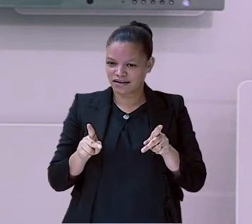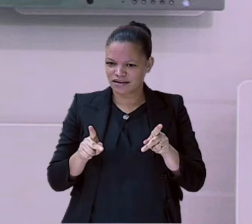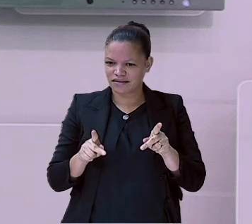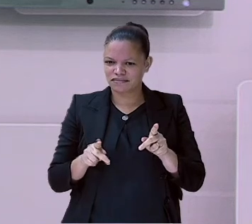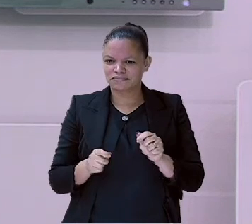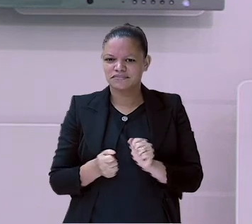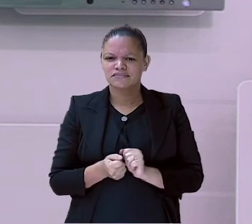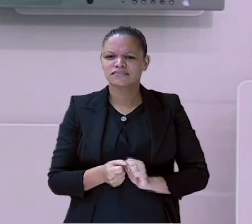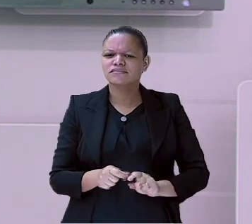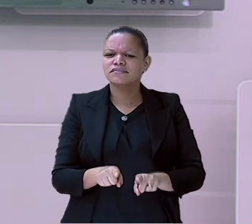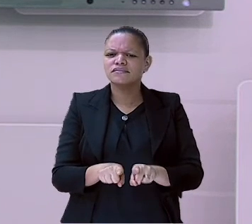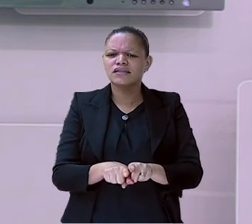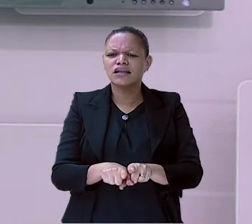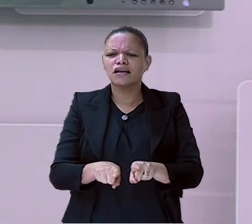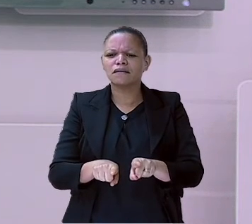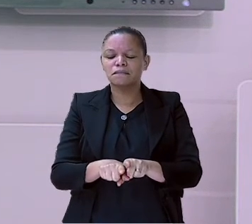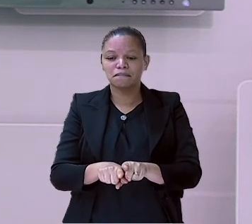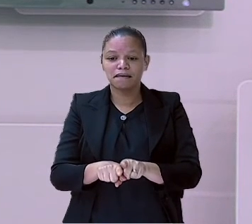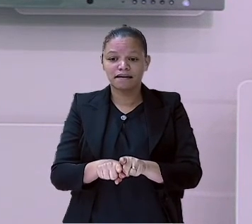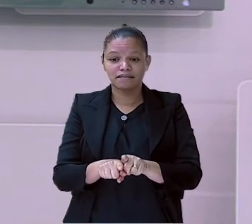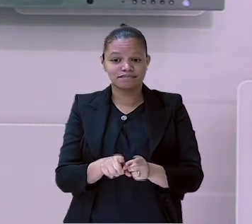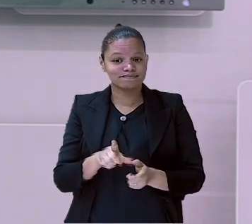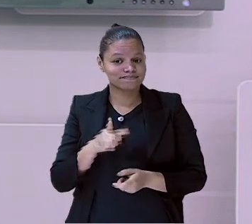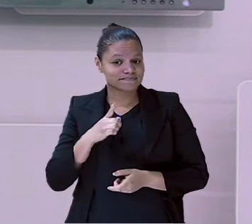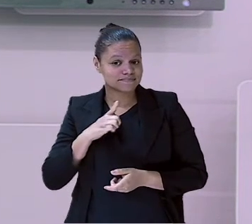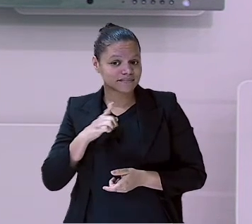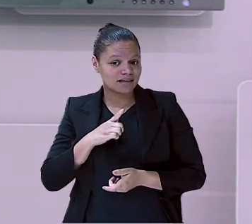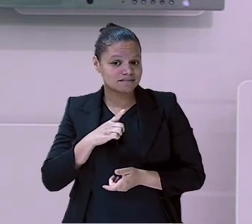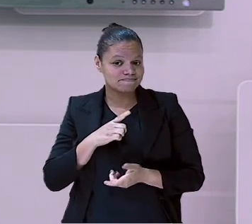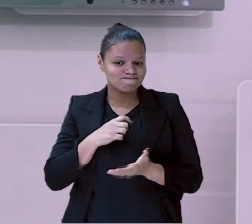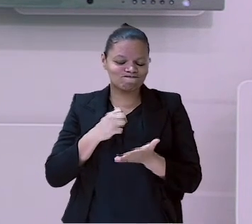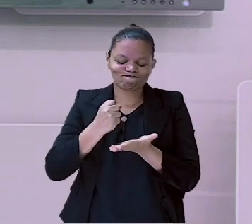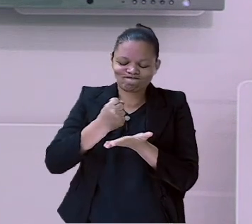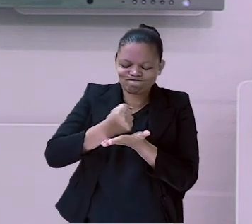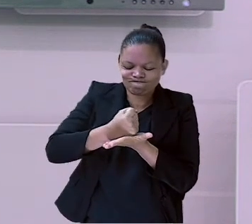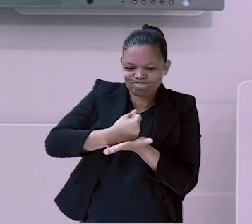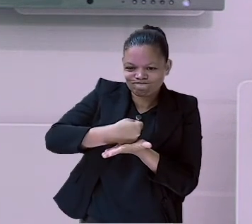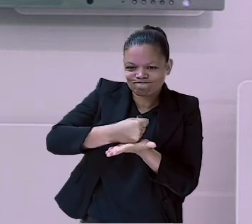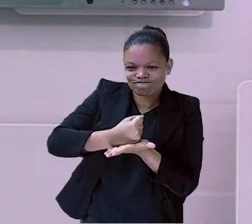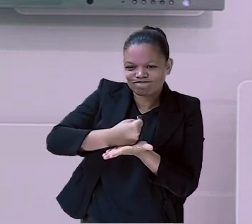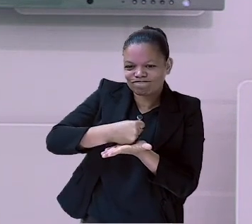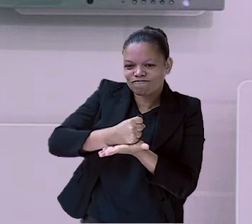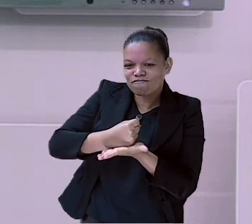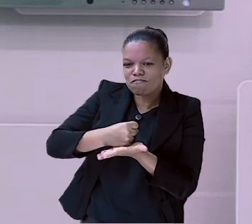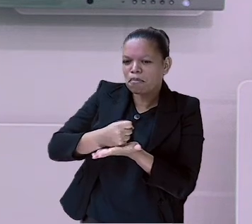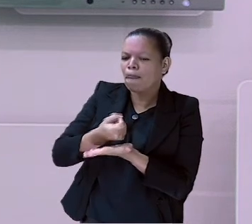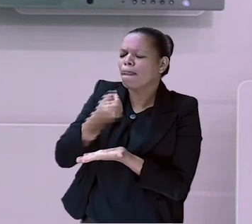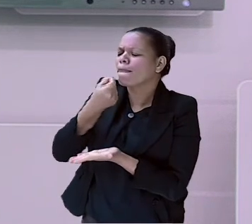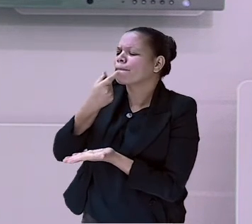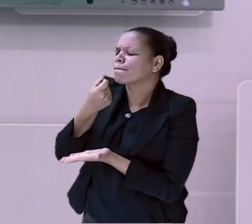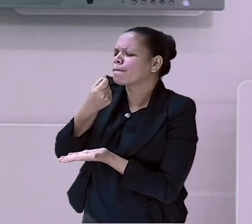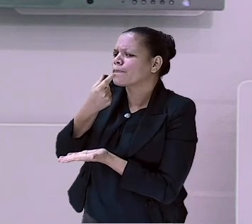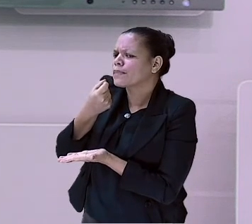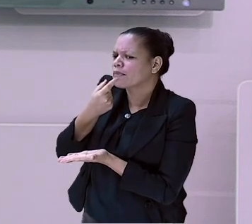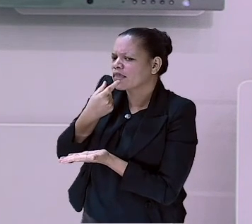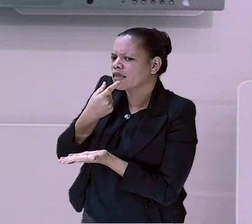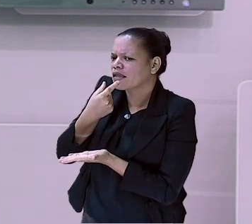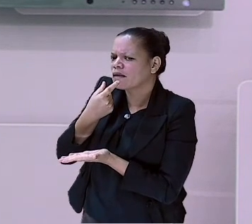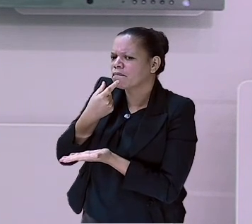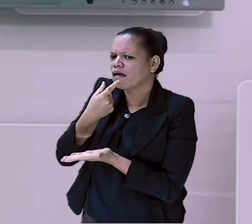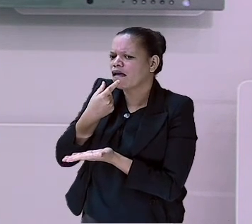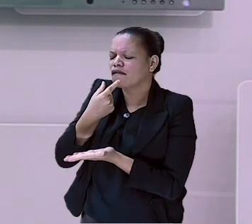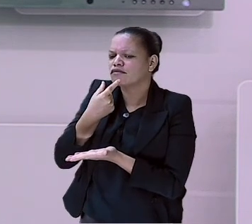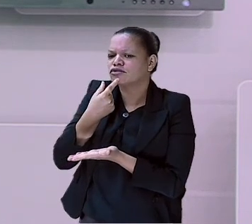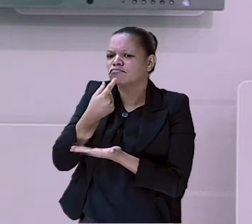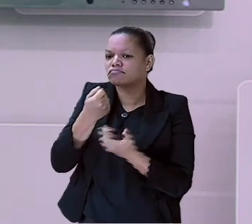Tem também a questão do medicamento. Tomar medicamento com prescrição médica. Não pedir do vizinho